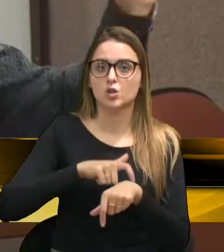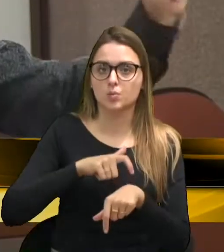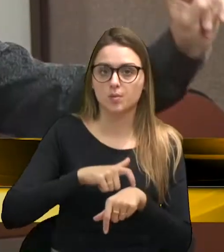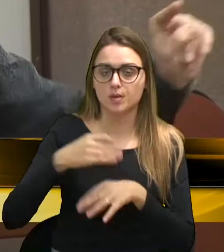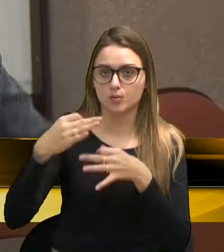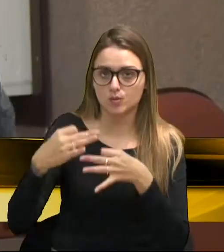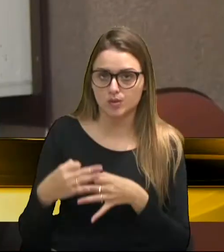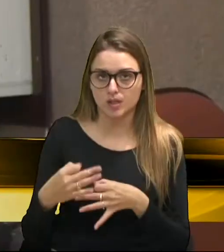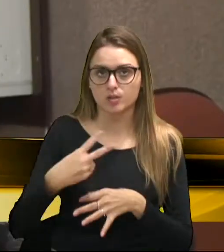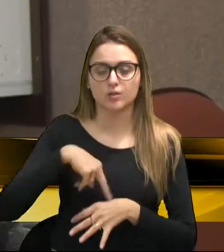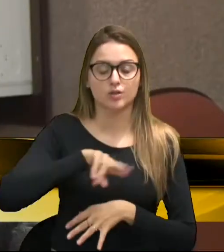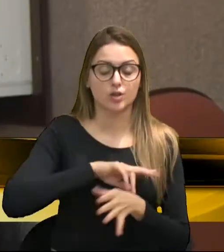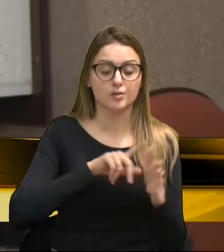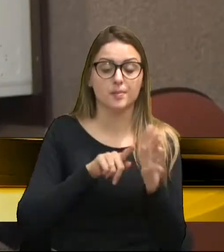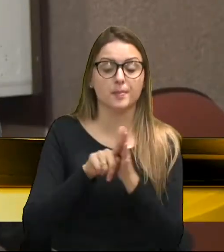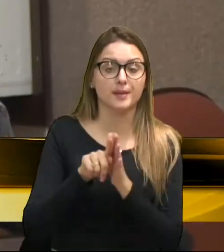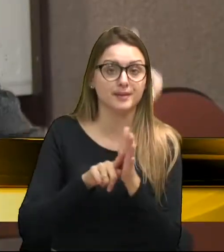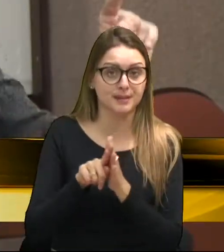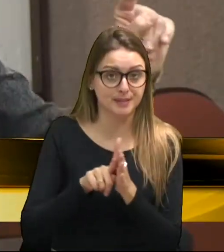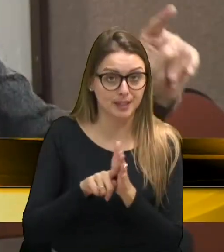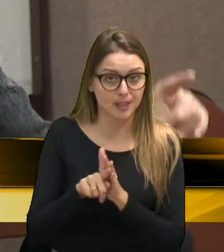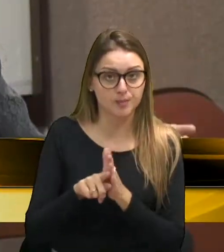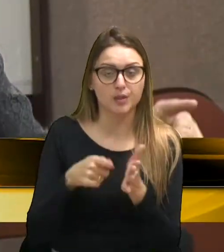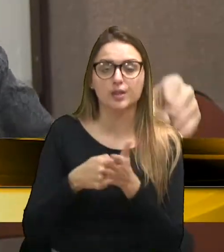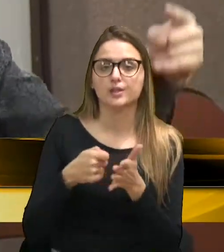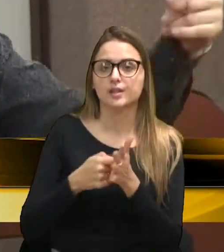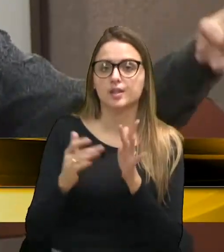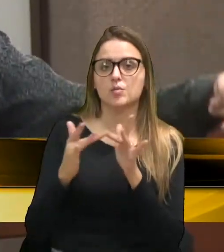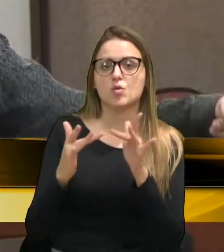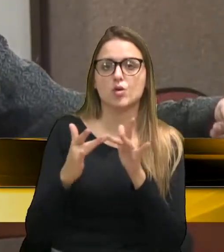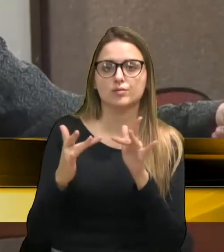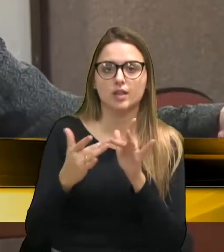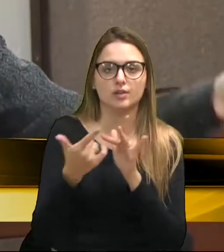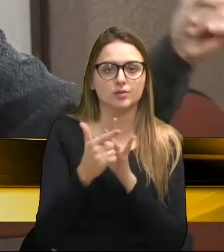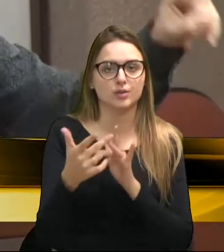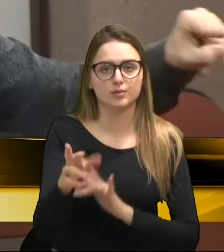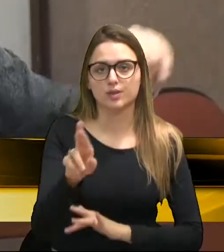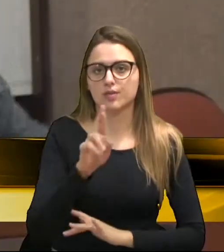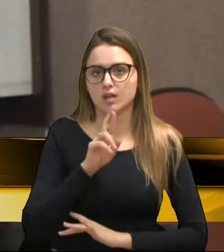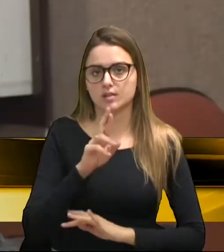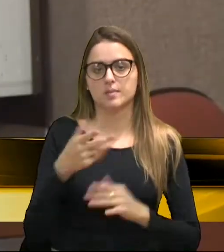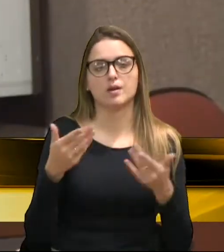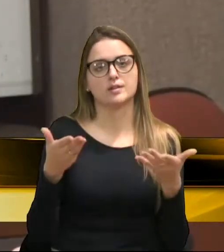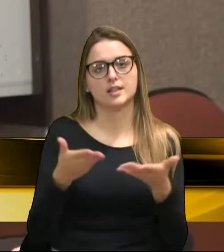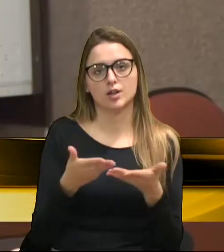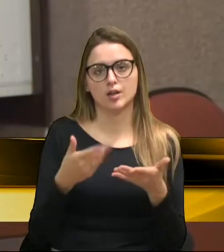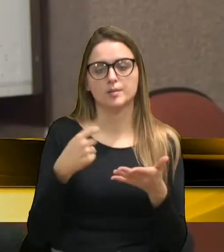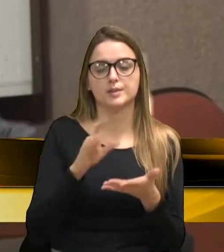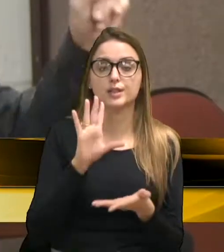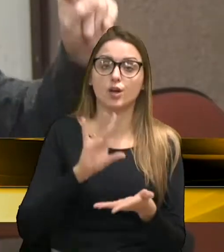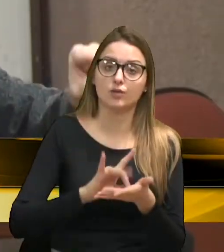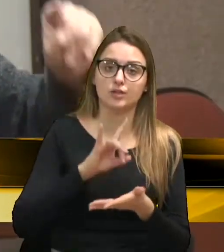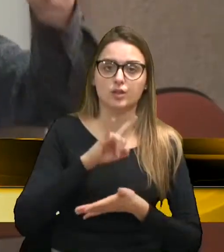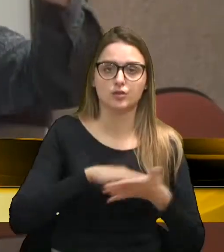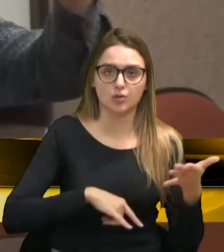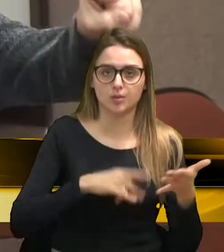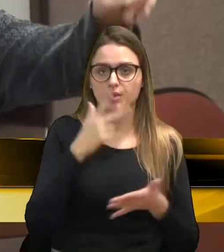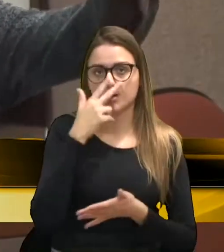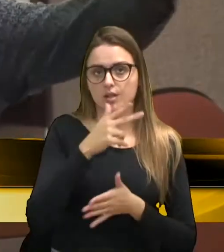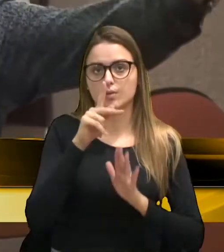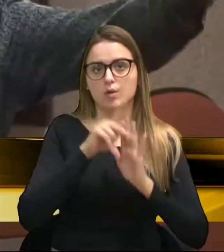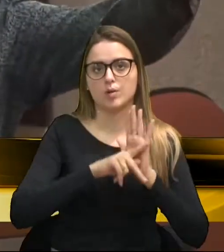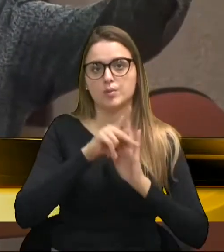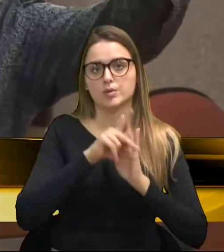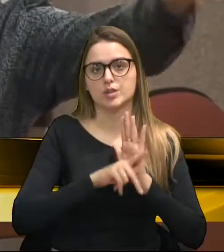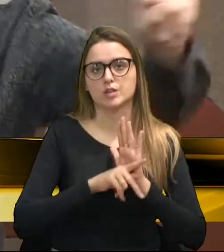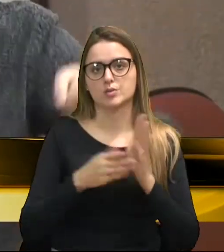que nós buscamos o diálogo, a aproximação, nós não tivemos esses documentos, nós temos que fazer de forma oficial, bem como esse projeto que